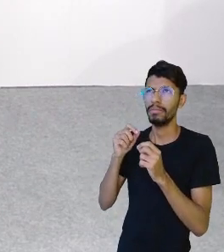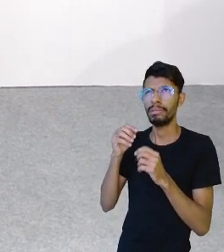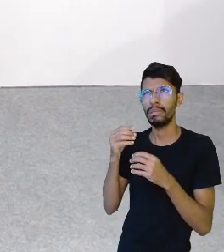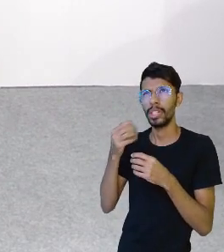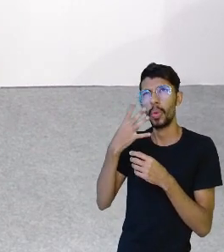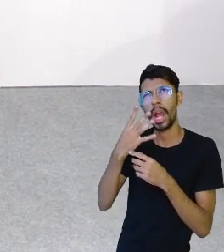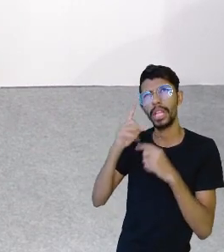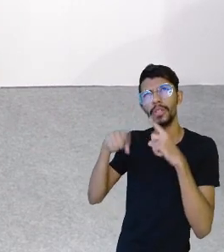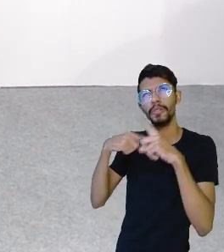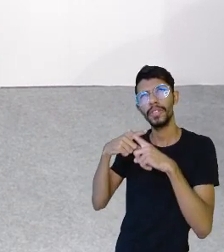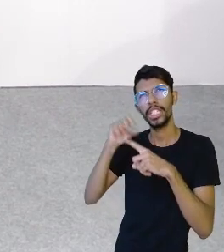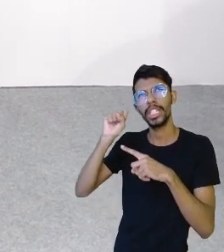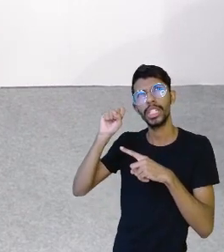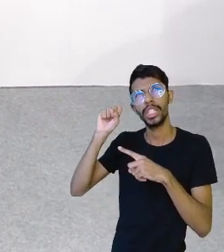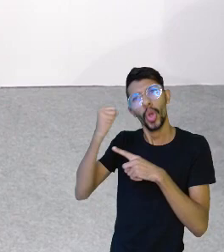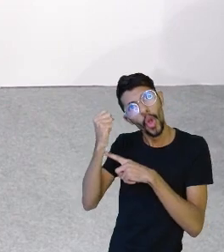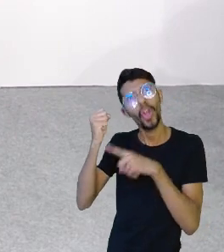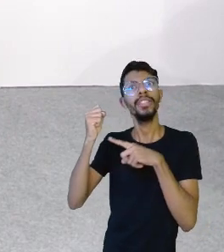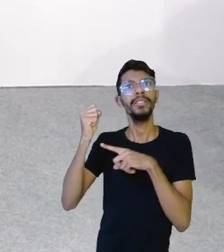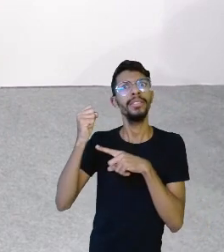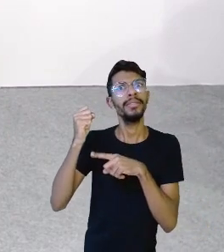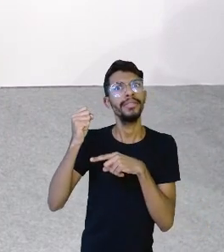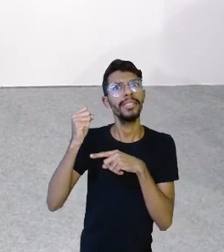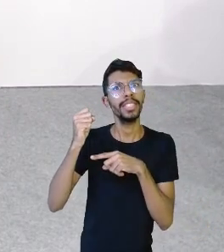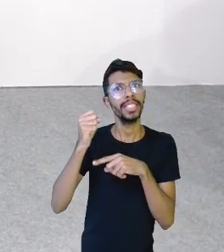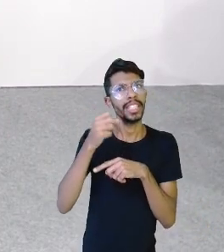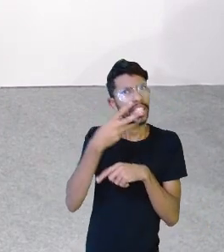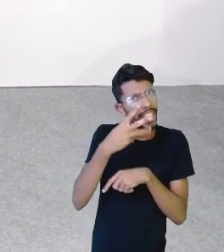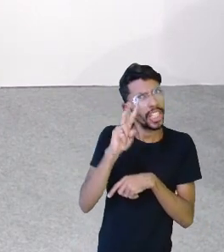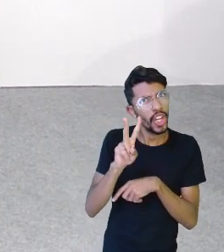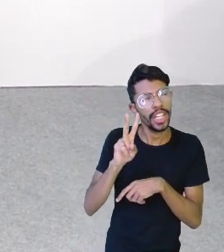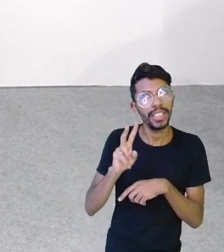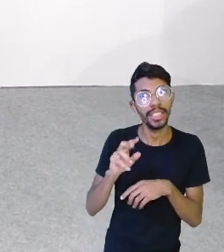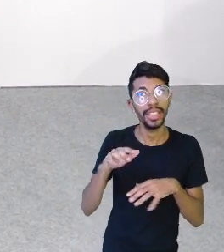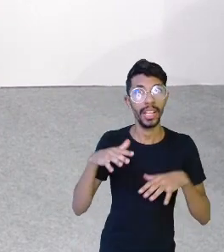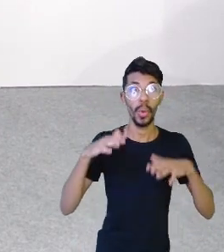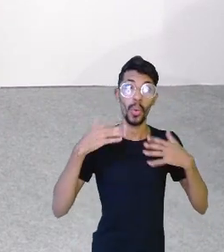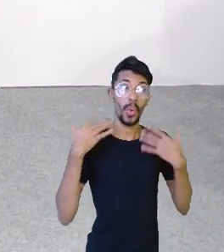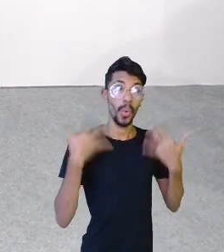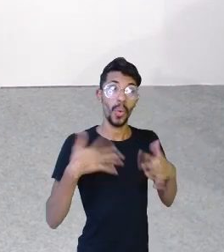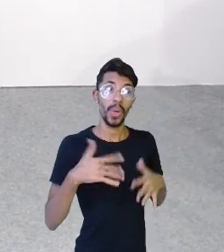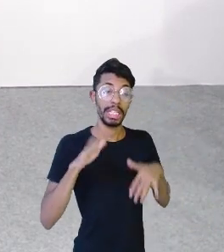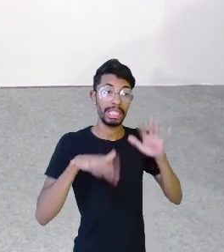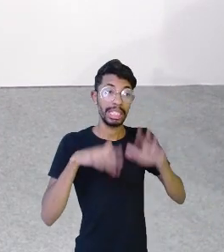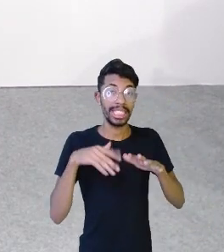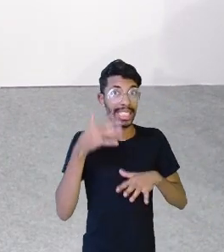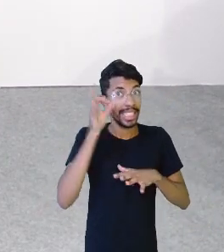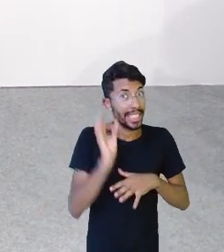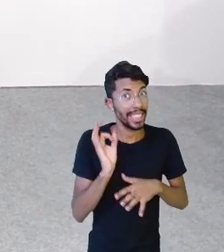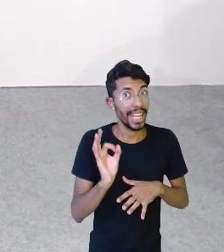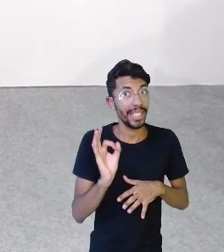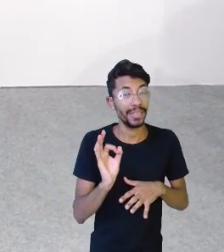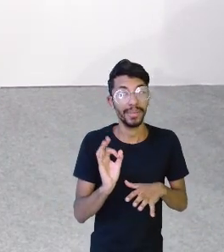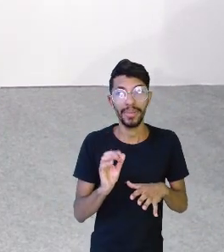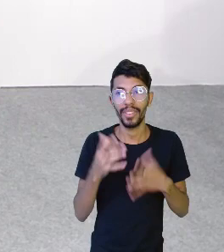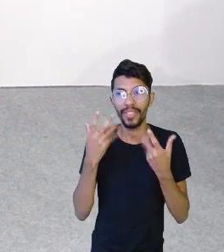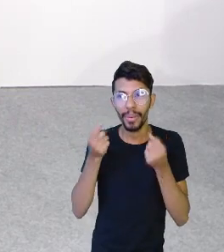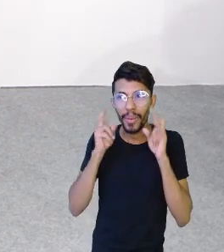4 vezes 8, professor. E aí, minha gente, será que ela acertou? Vamos colocar aqui para vocês